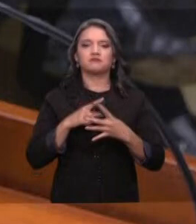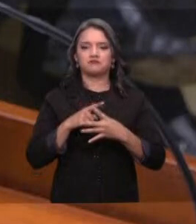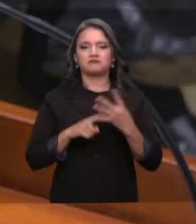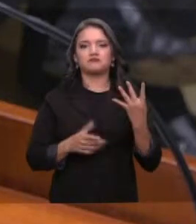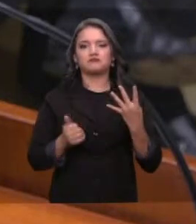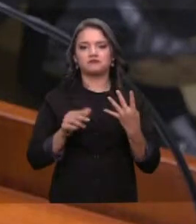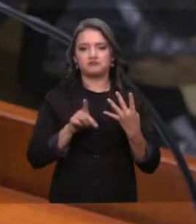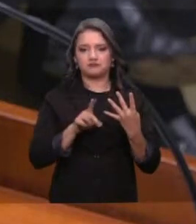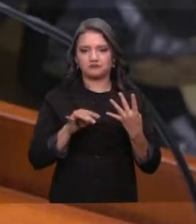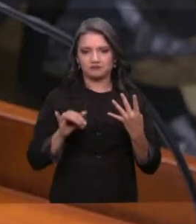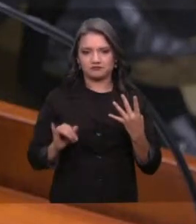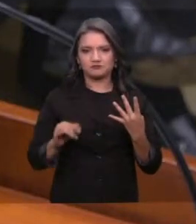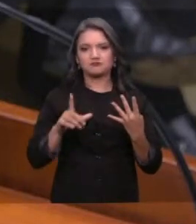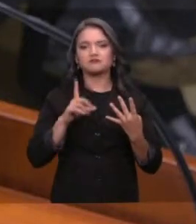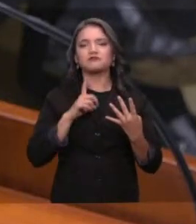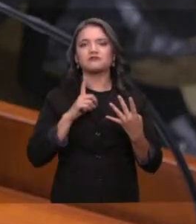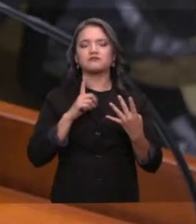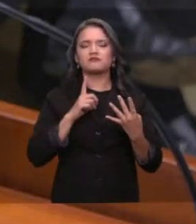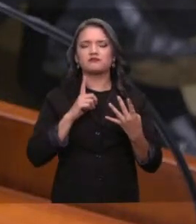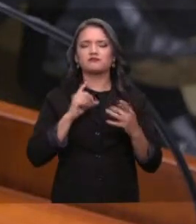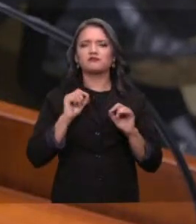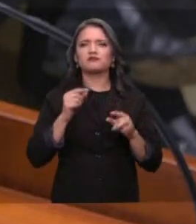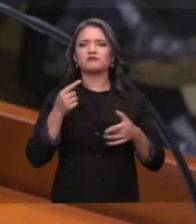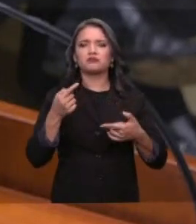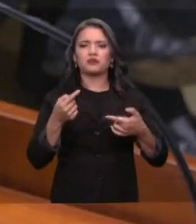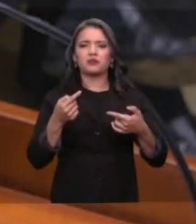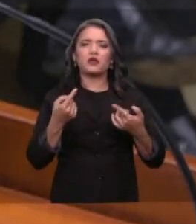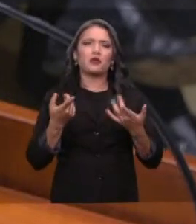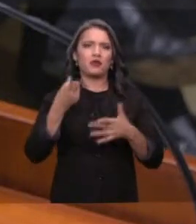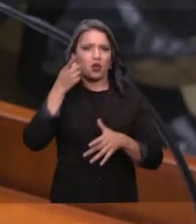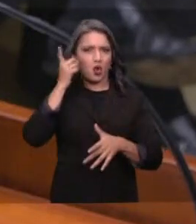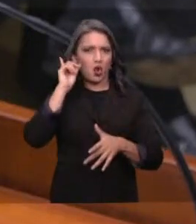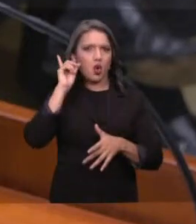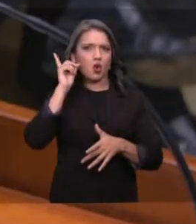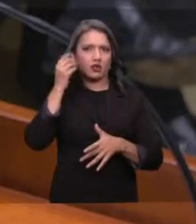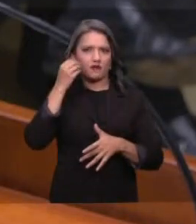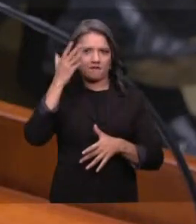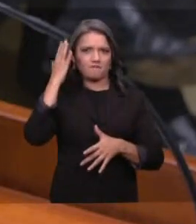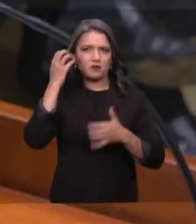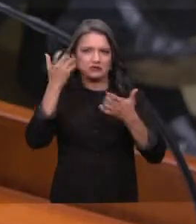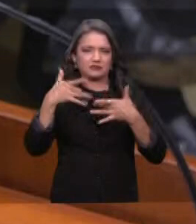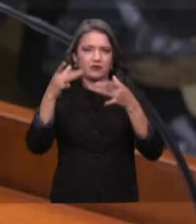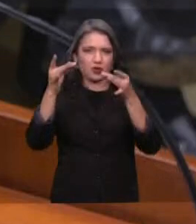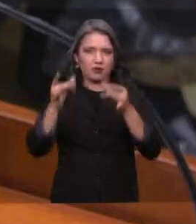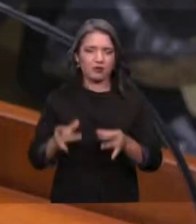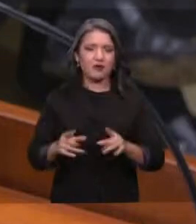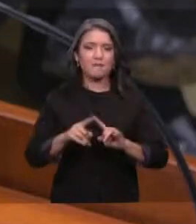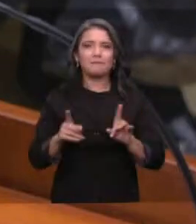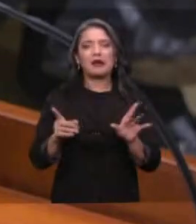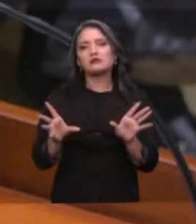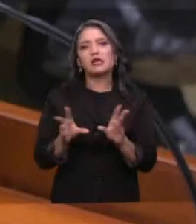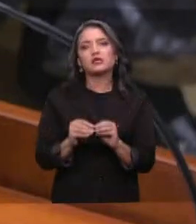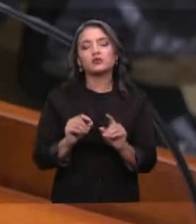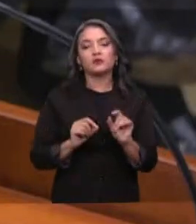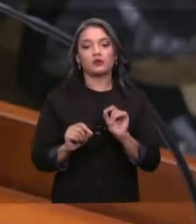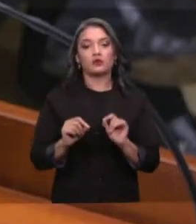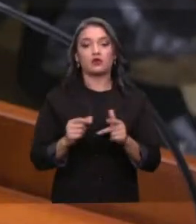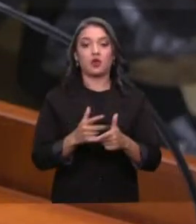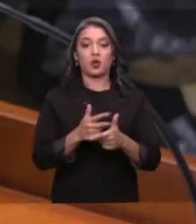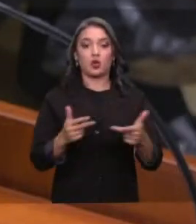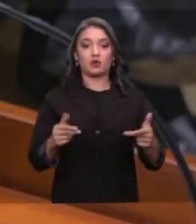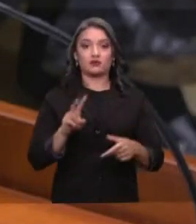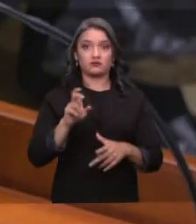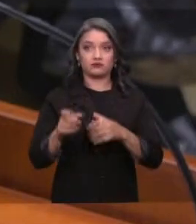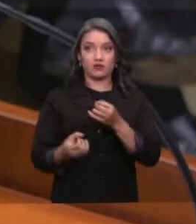bem delimitado por Sua Excelência o ministro relatou ontem detalhadamente, mas, em essência, questões que envolvem